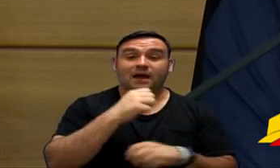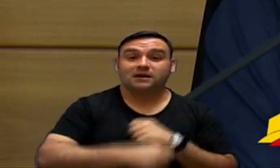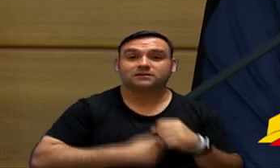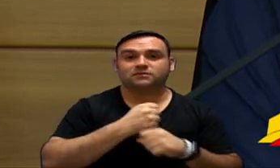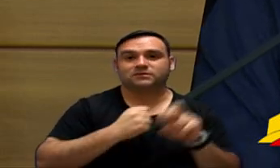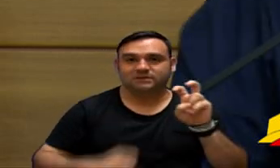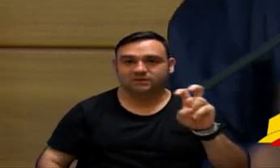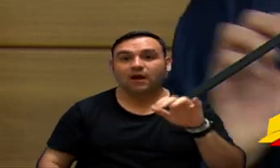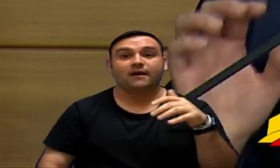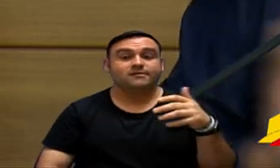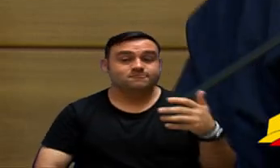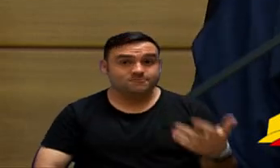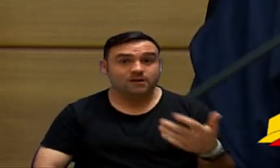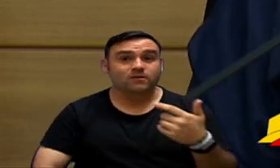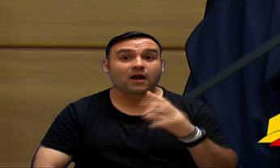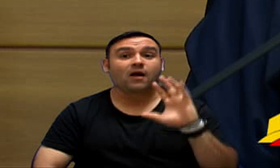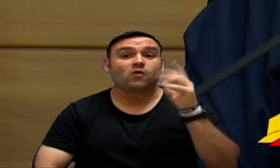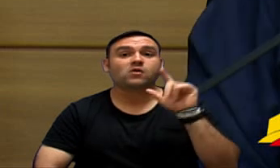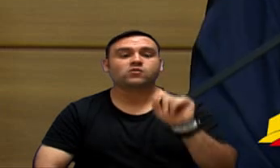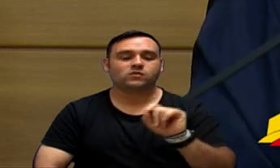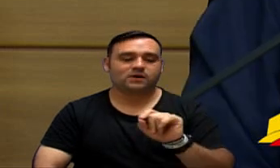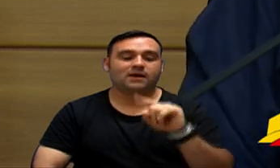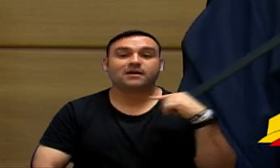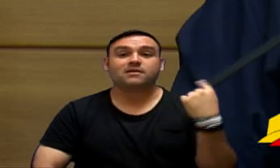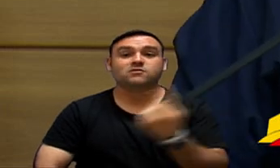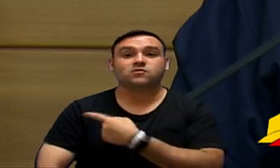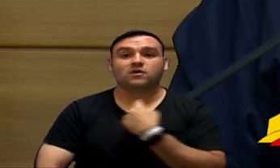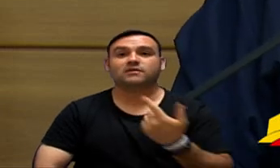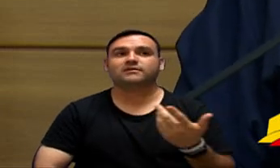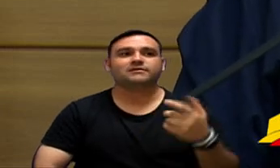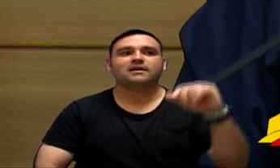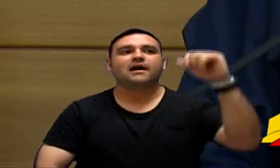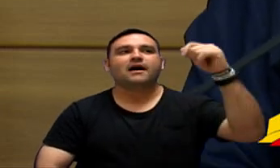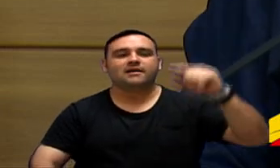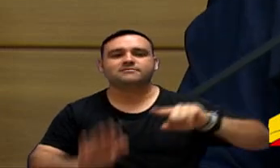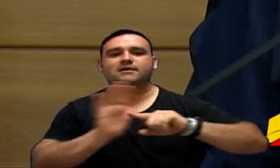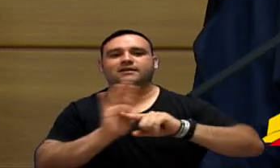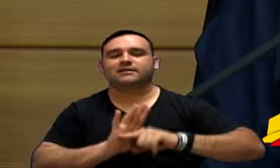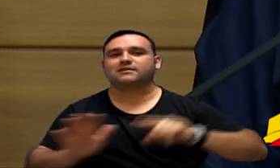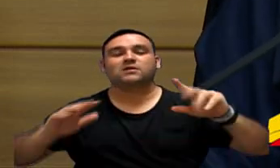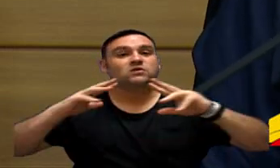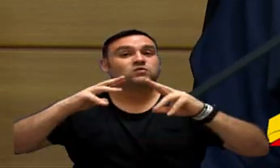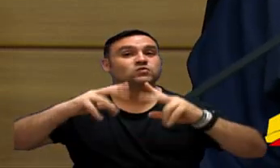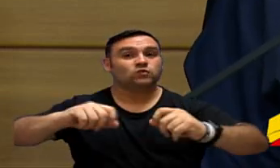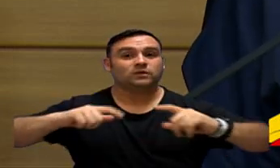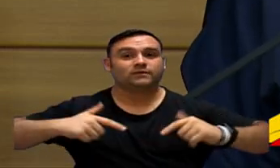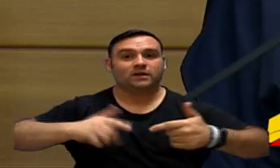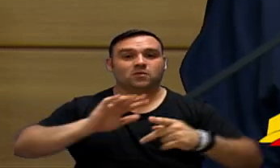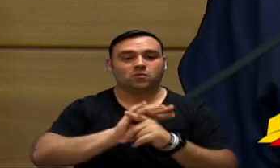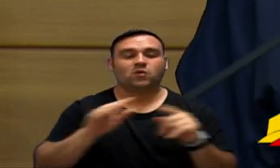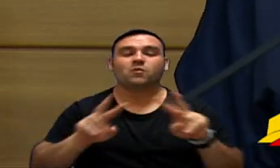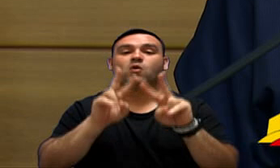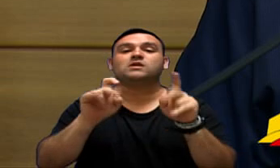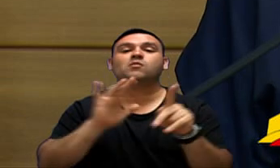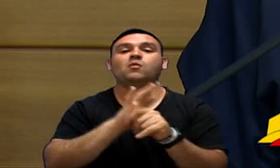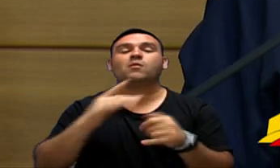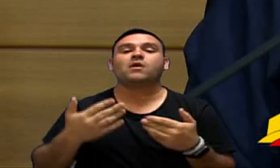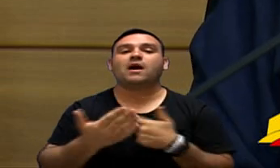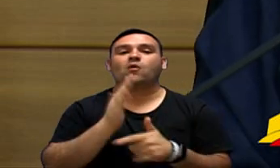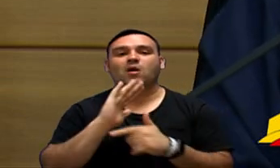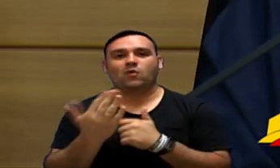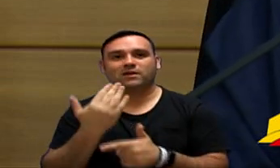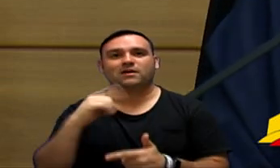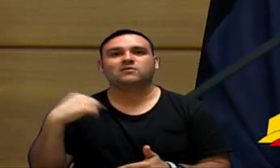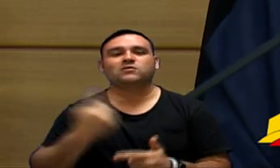anos. Então, o que ocorre? Nós estamos, sim, analisando todas as frentes desse termo de colaboração. Nós